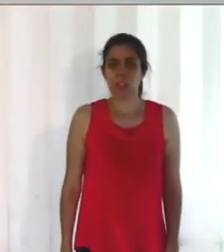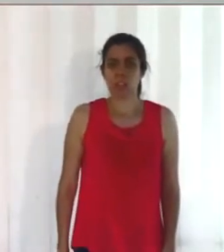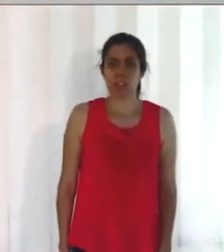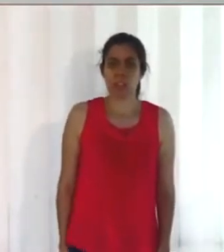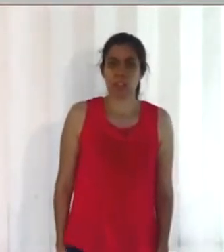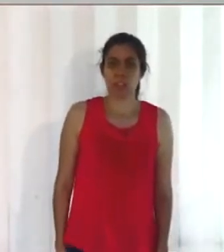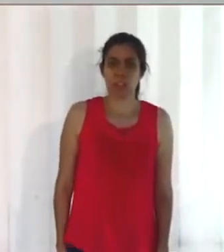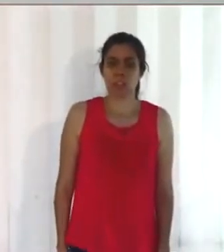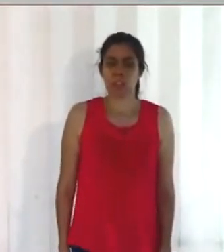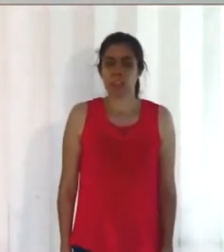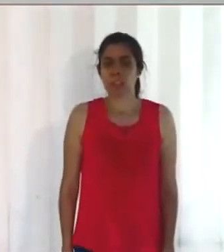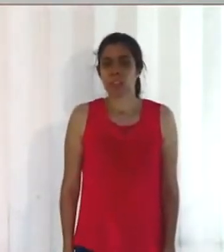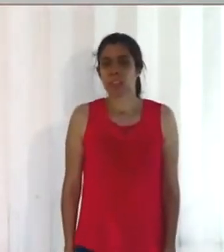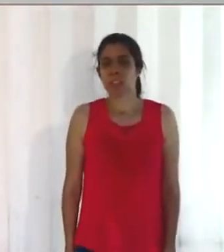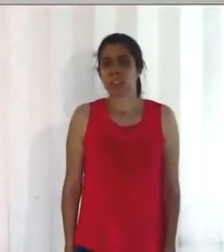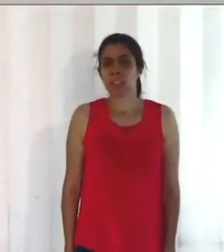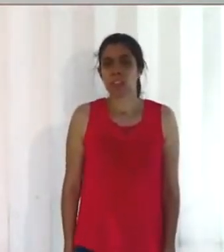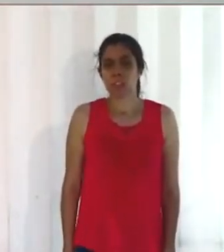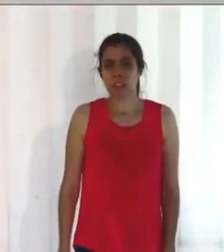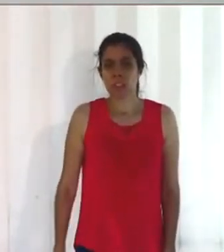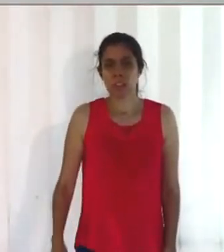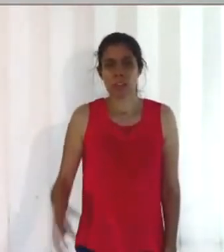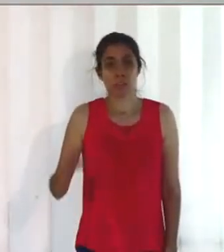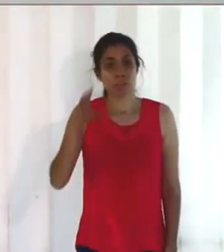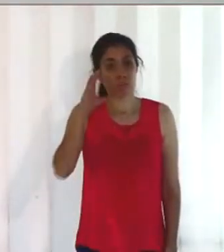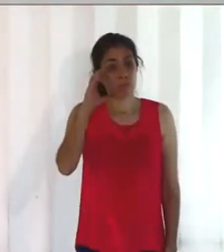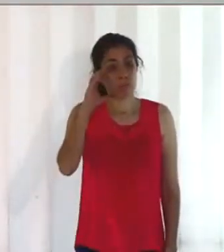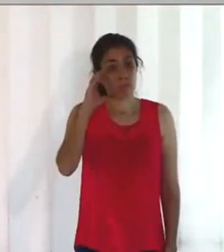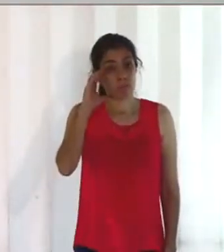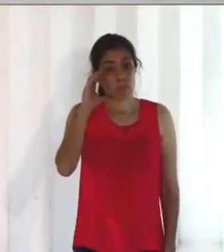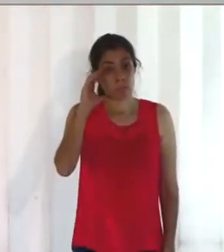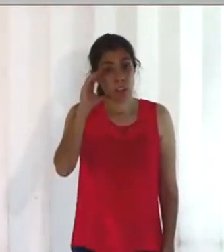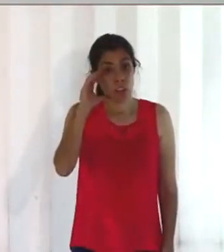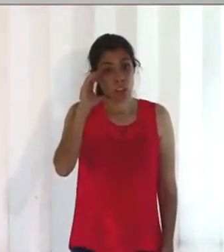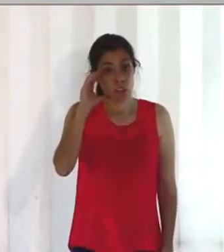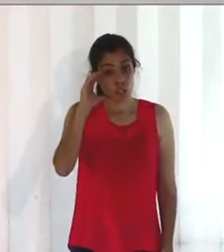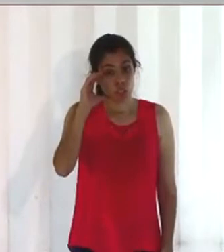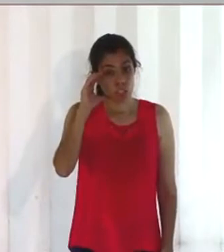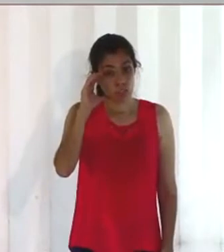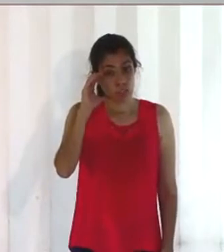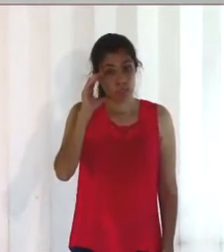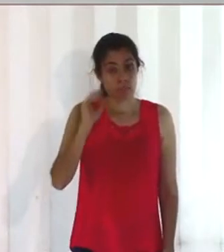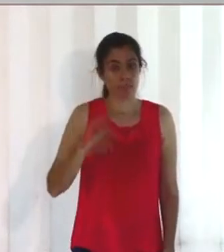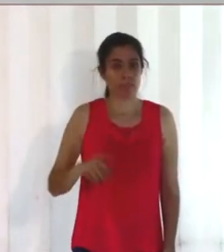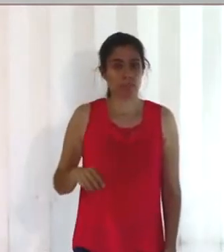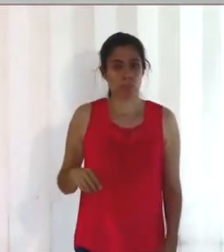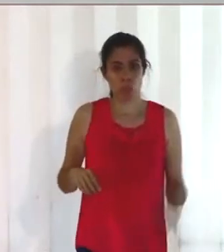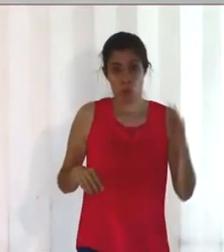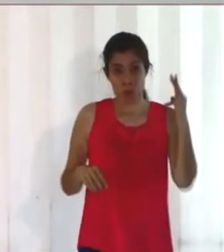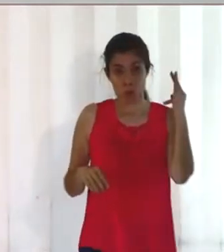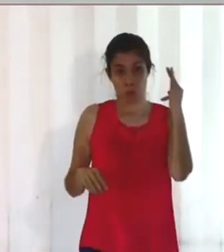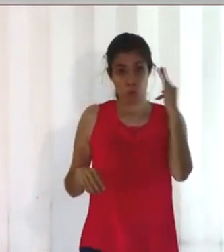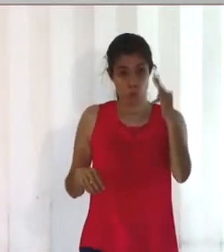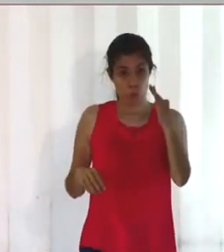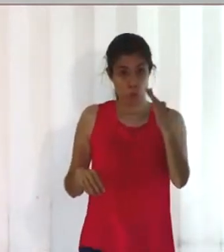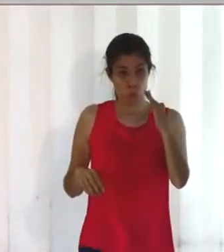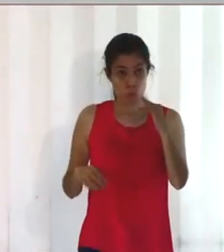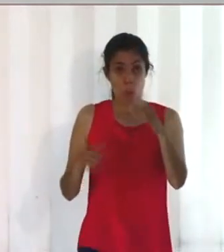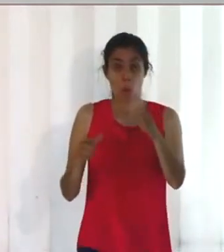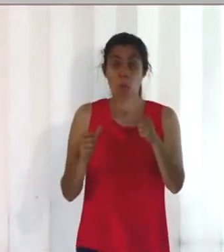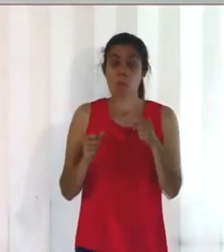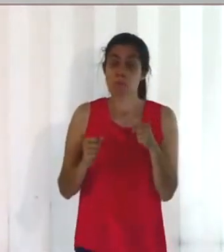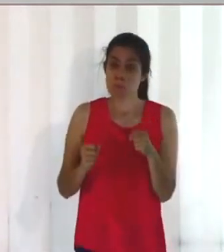os estudiosos, que a China se torne em 30 ou 40 ou 50 anos o país mais cristão de sua